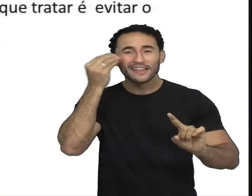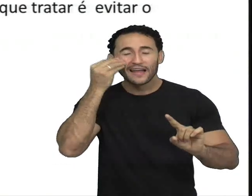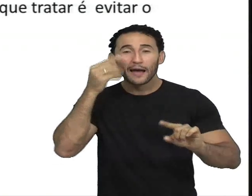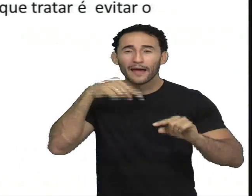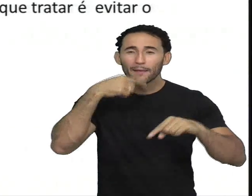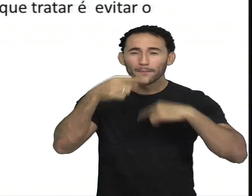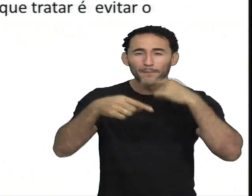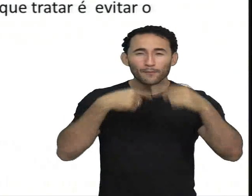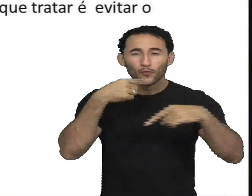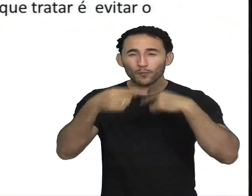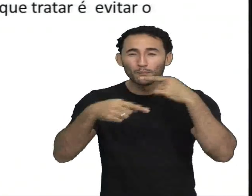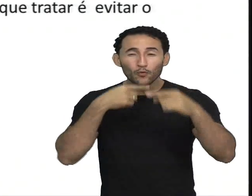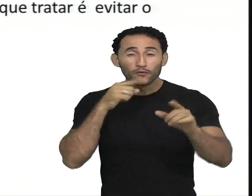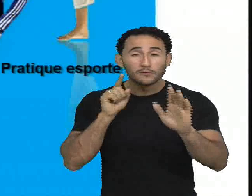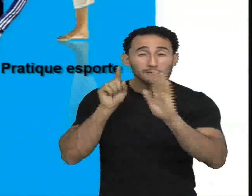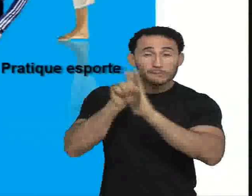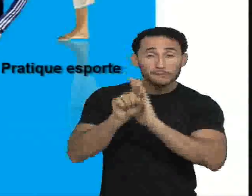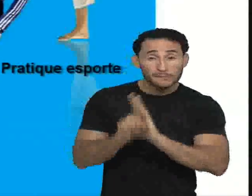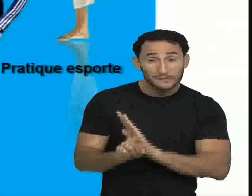sistema circulatório,